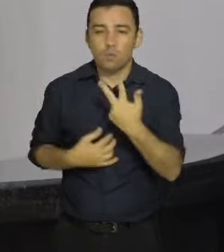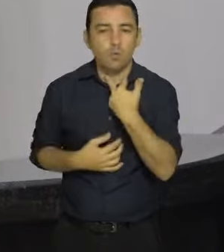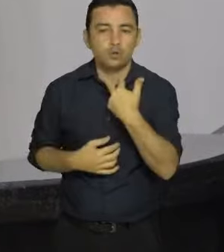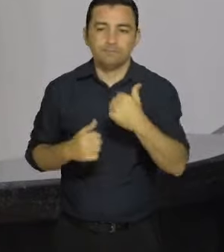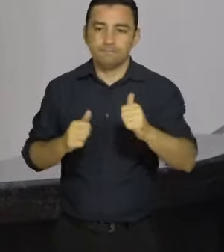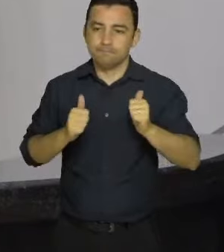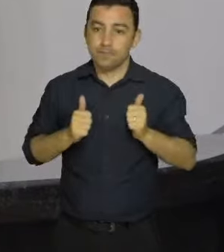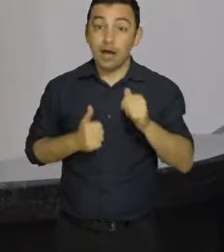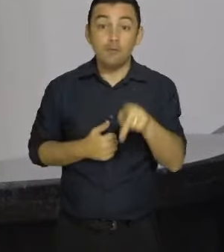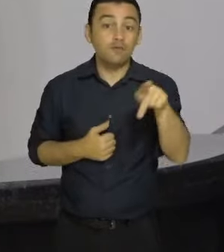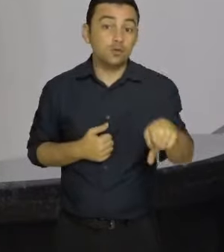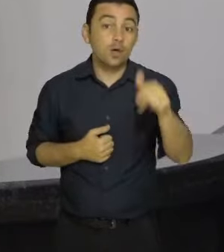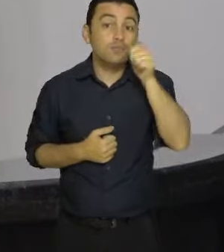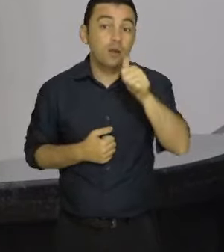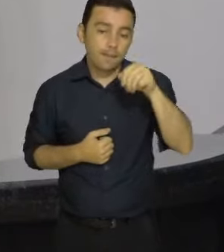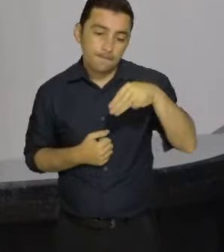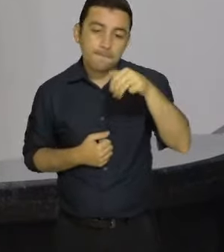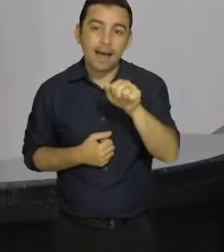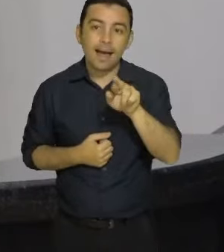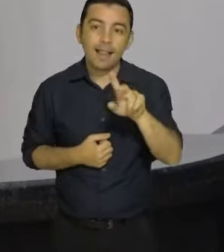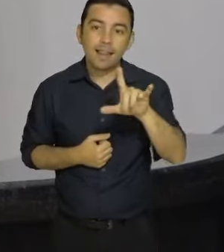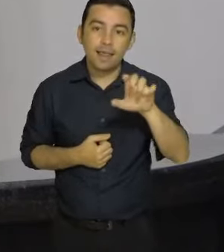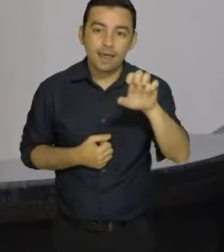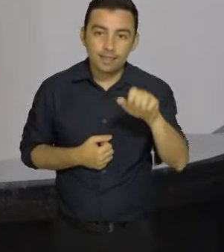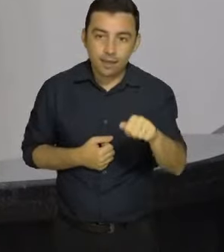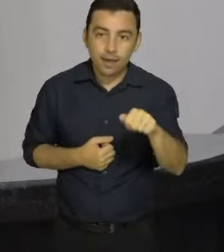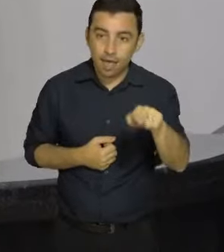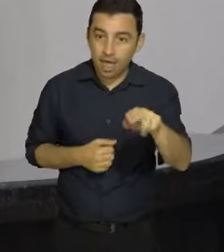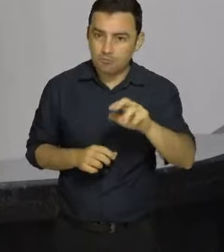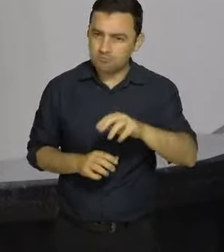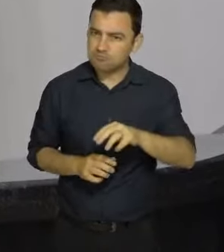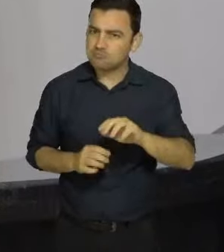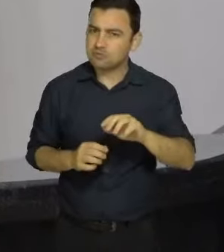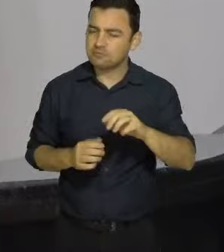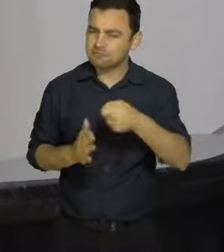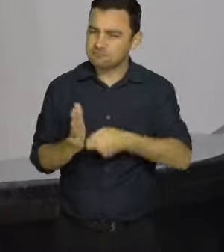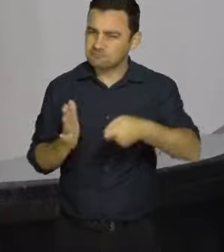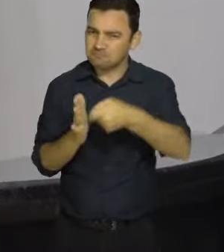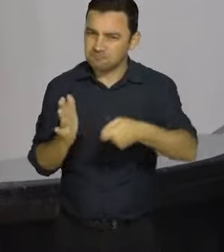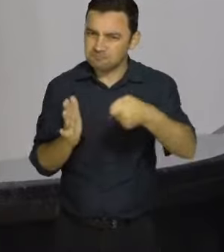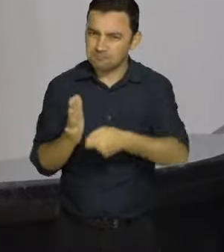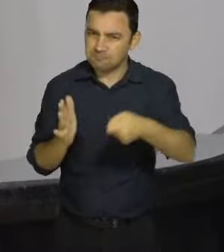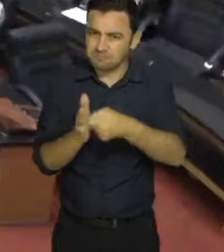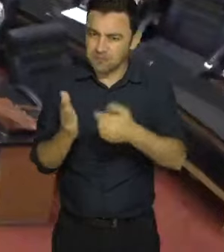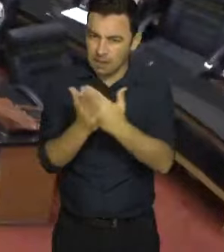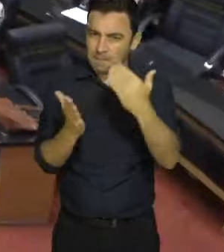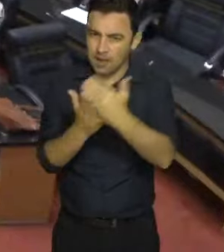citar a professora Marlene de Faveri, que se tornou o símbolo da nossa resistência.